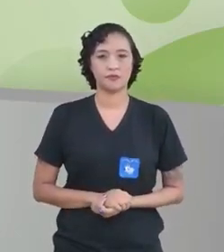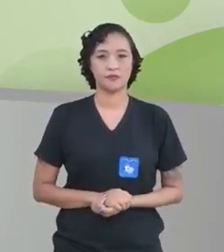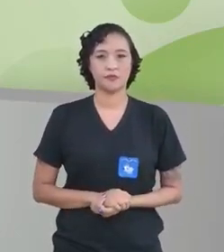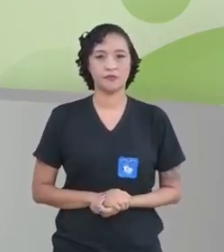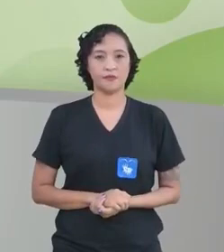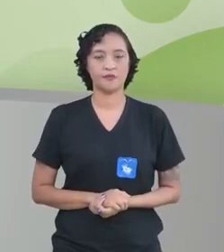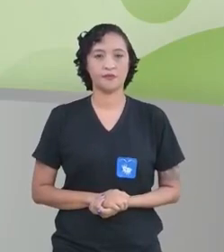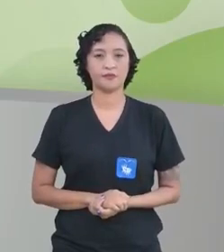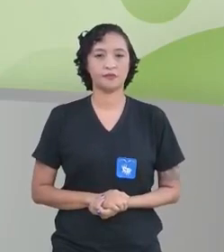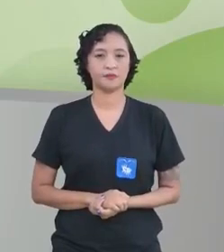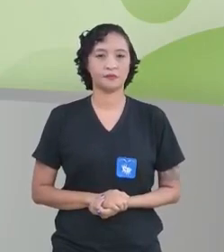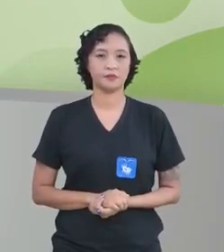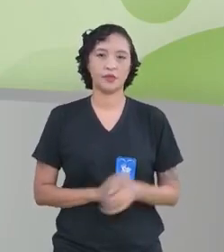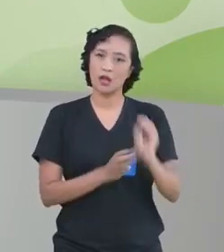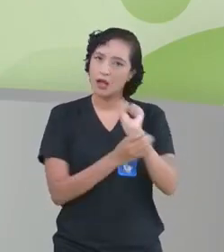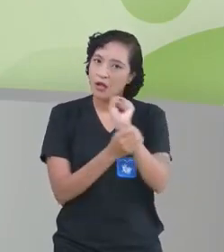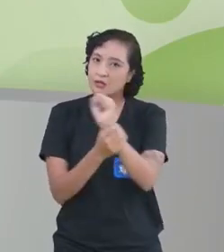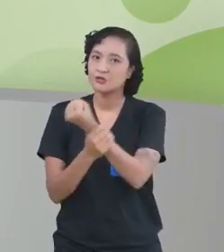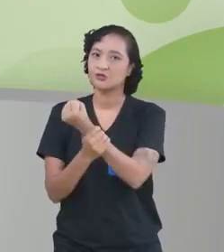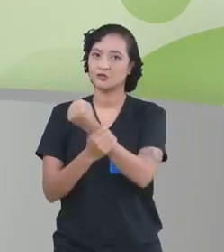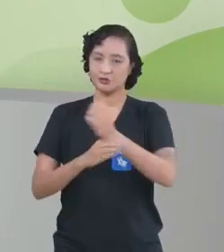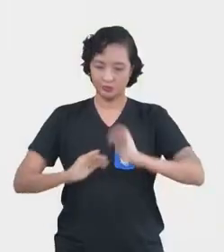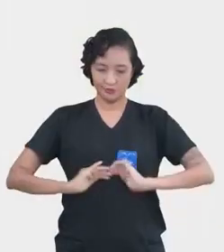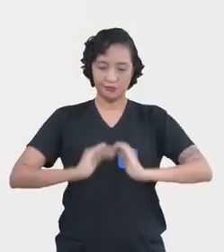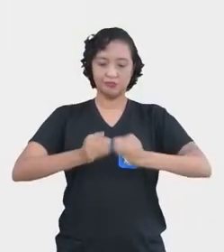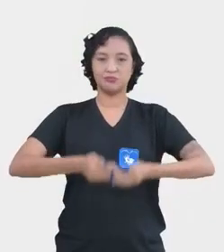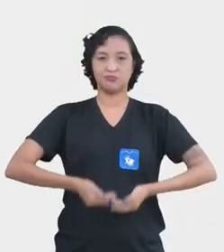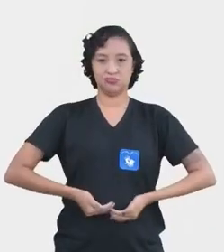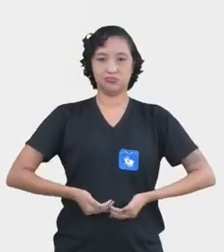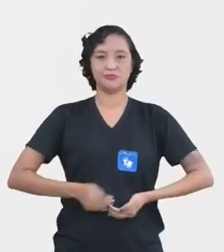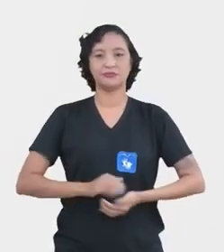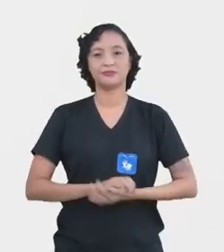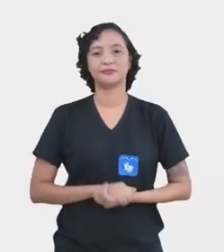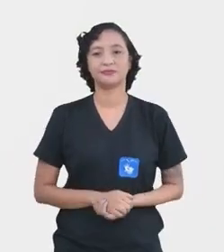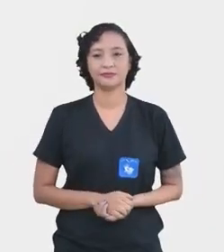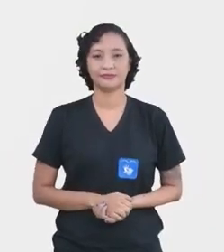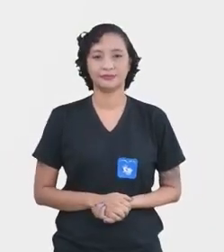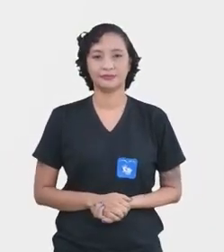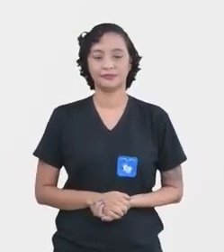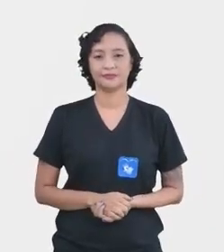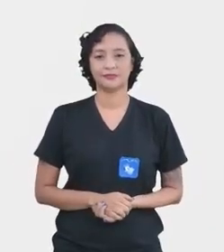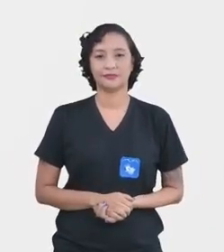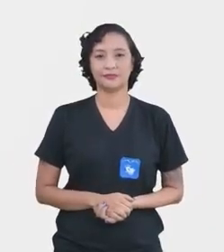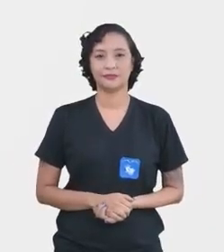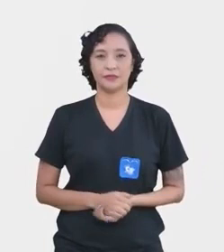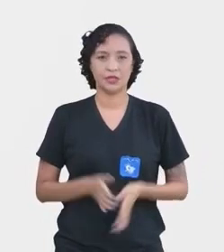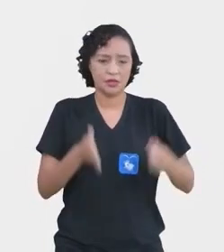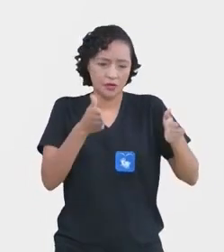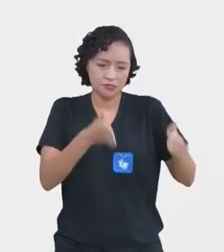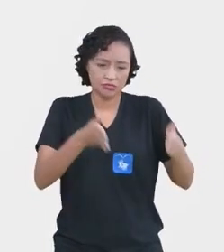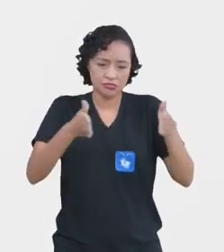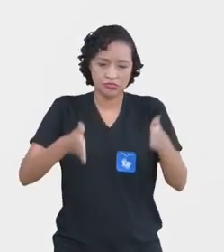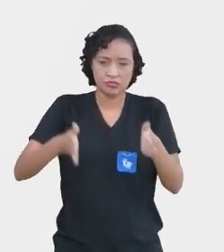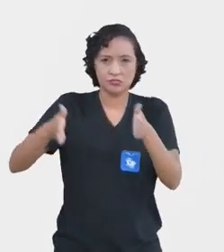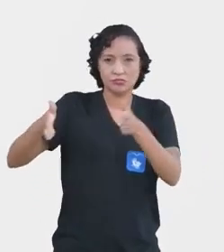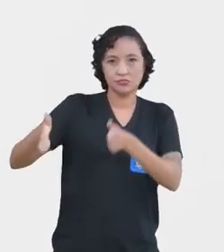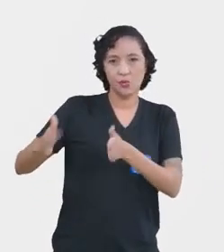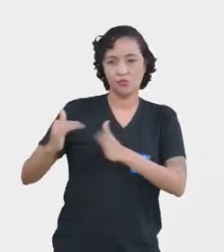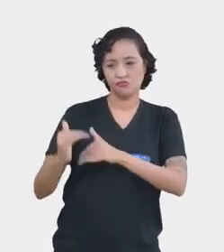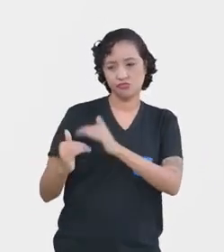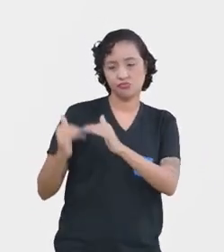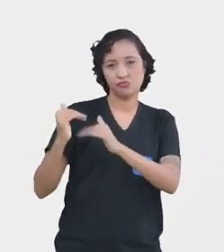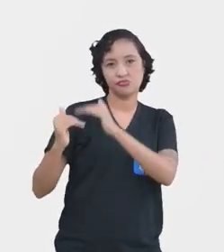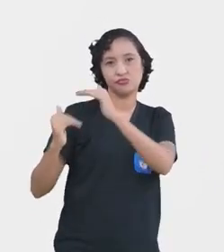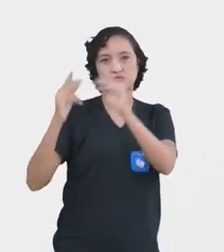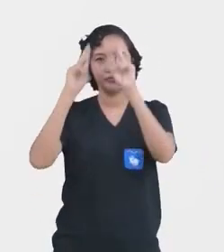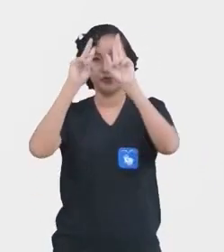nós podemos reproduzir. Tudo bem? Vamos lá, fases do desenvolvimento humano, né? Porque nós,